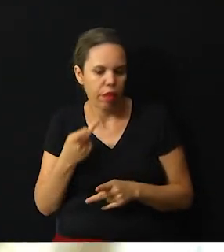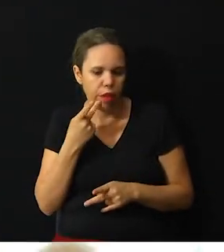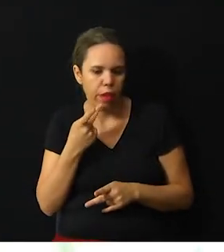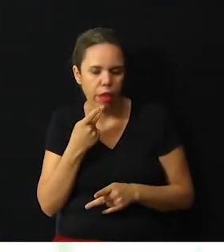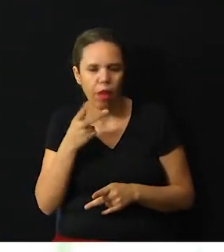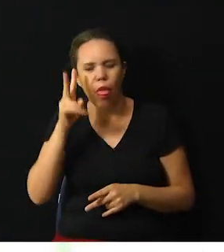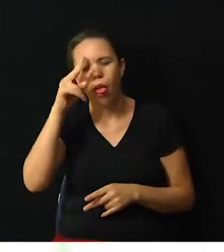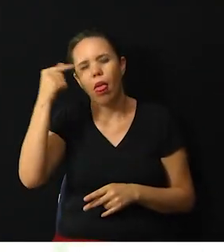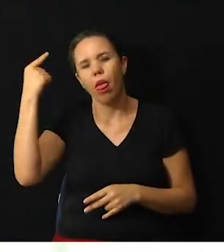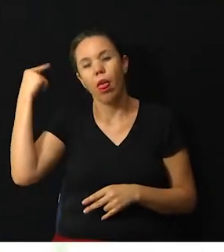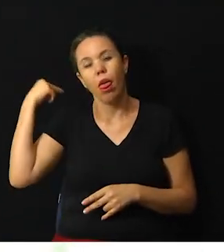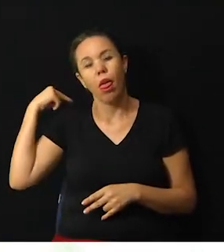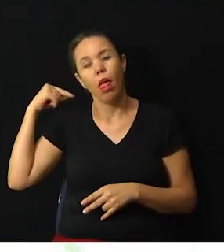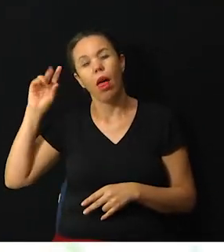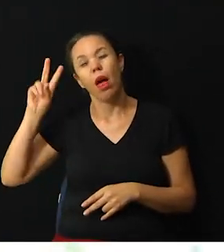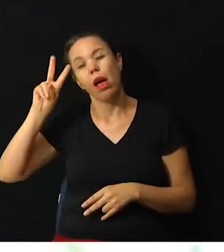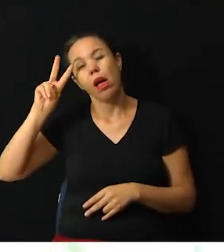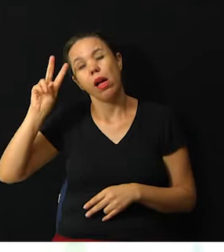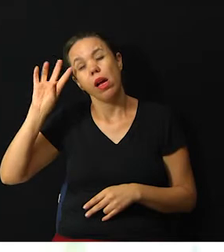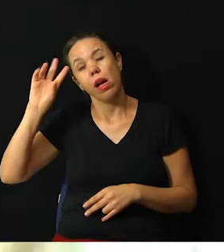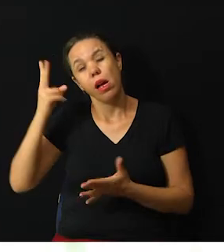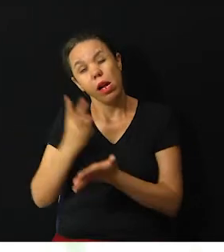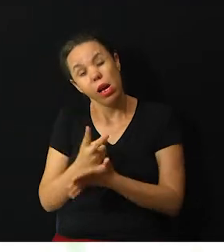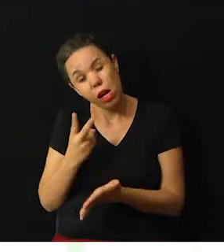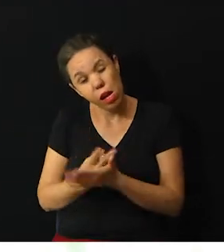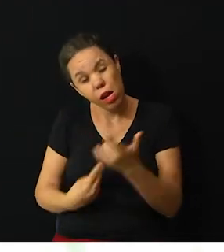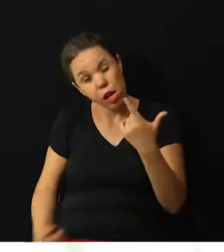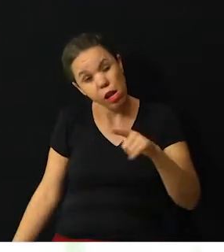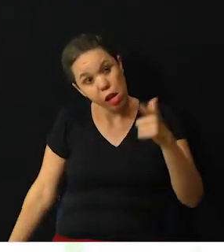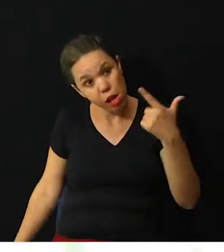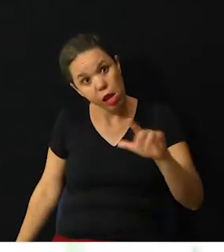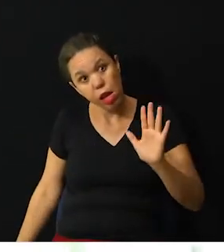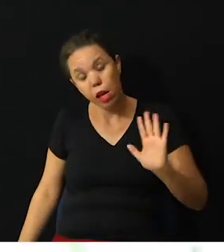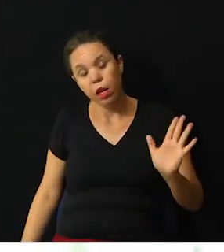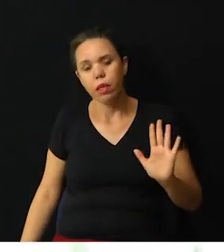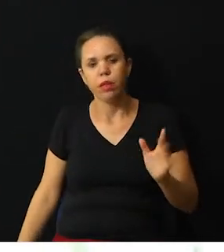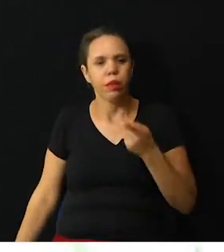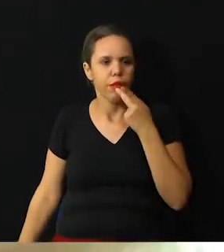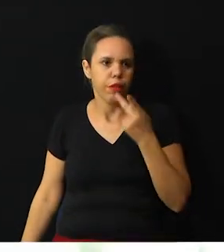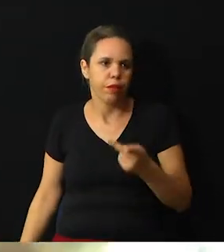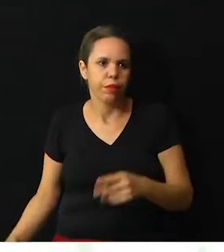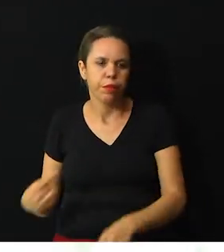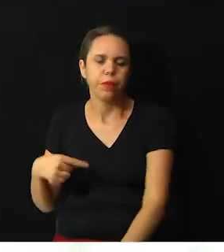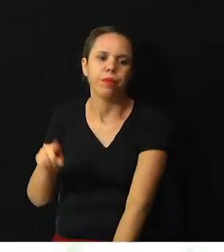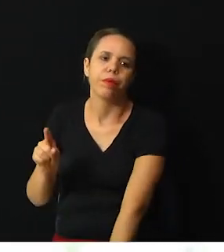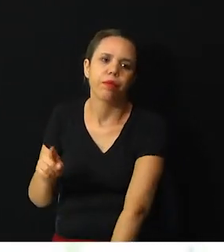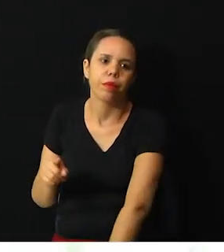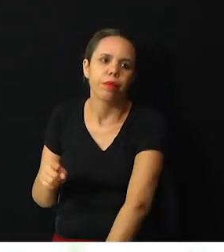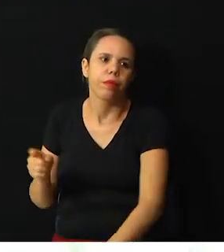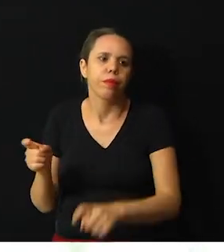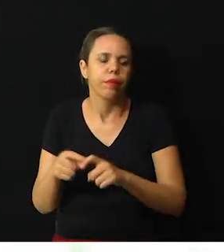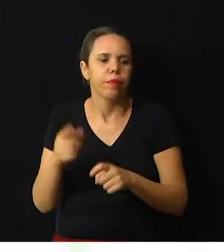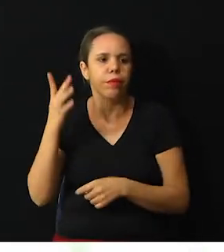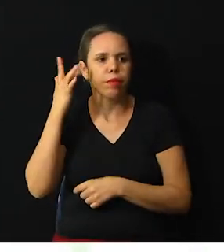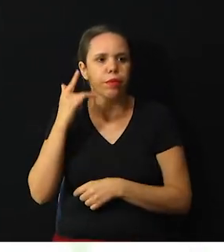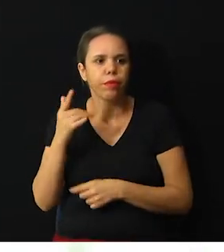ela conta muito do passado, ela me conta a mesma história várias vezes, mas se eu conto que a gente vai no médico amanhã, quando eu vou chamar ela